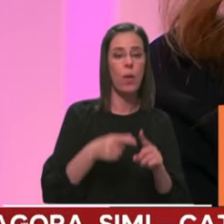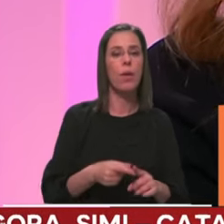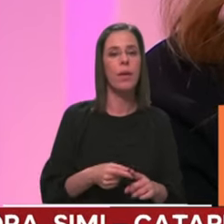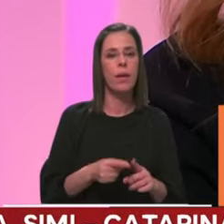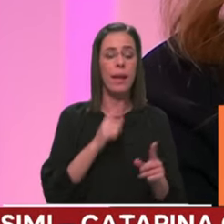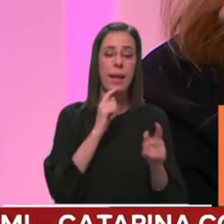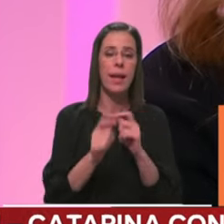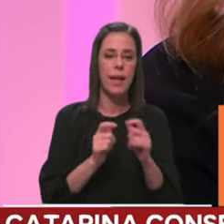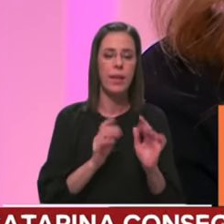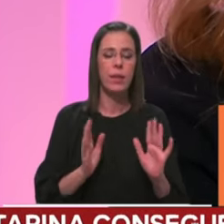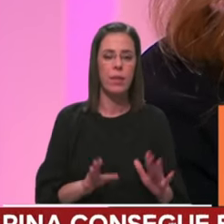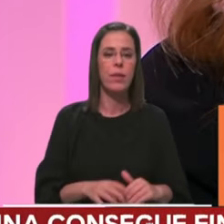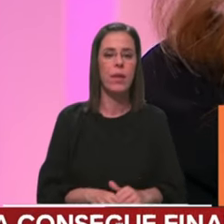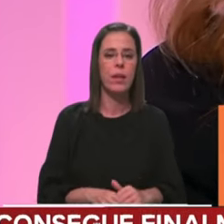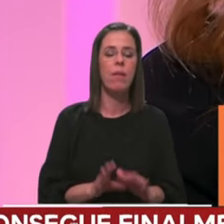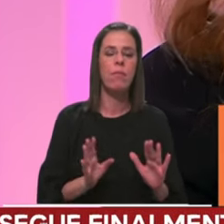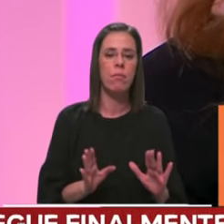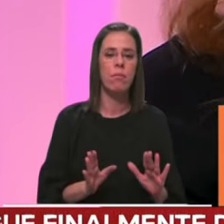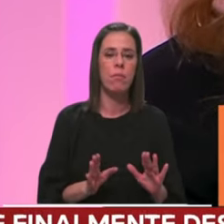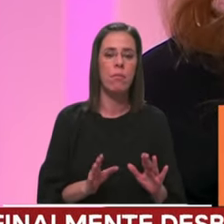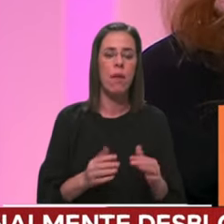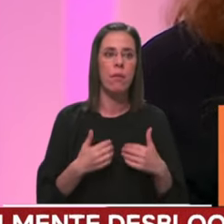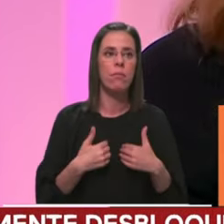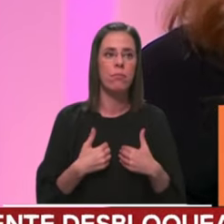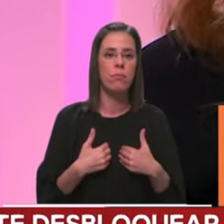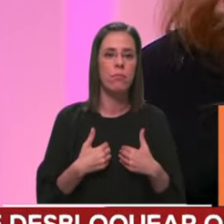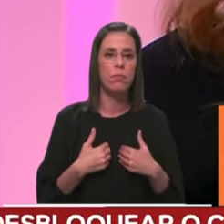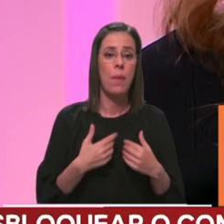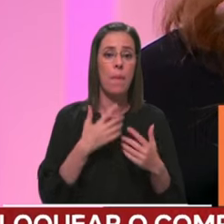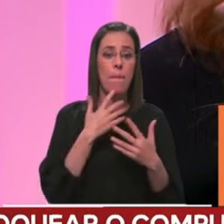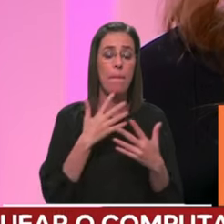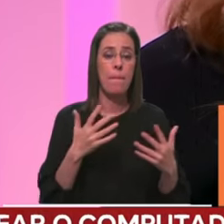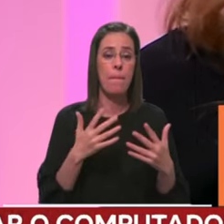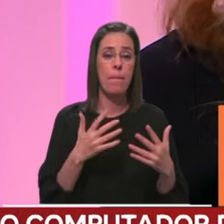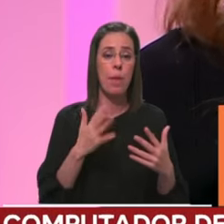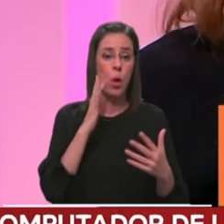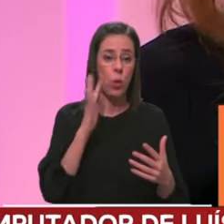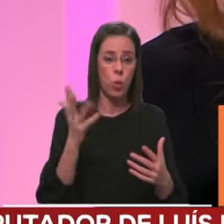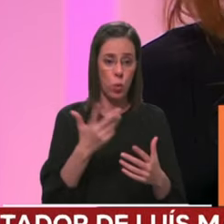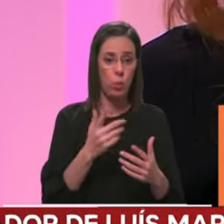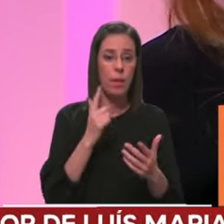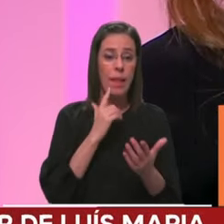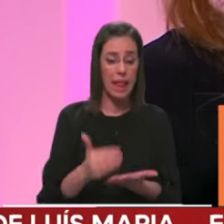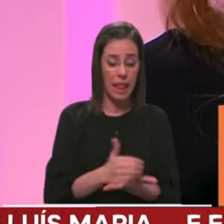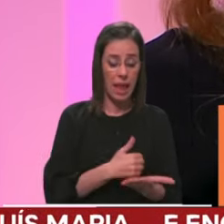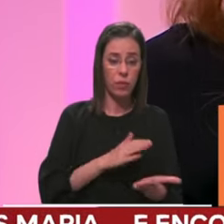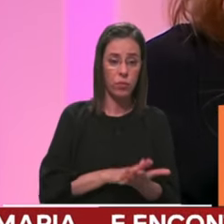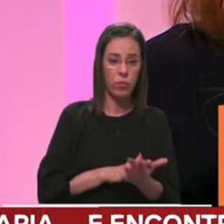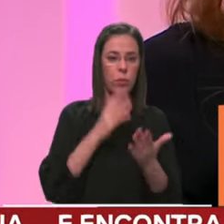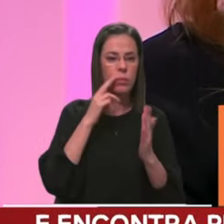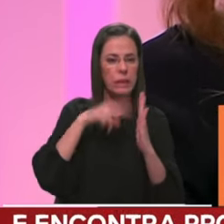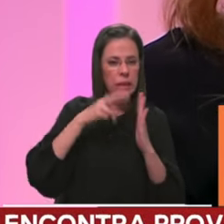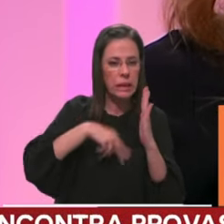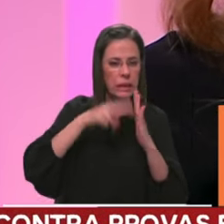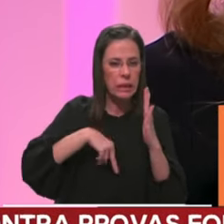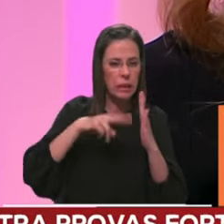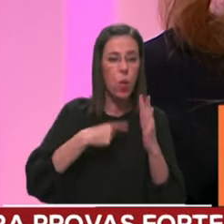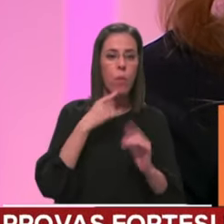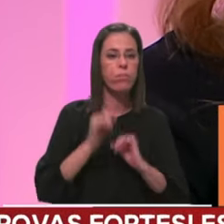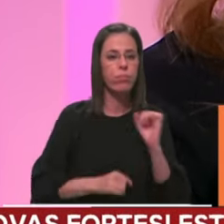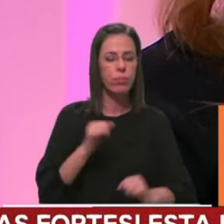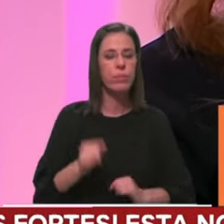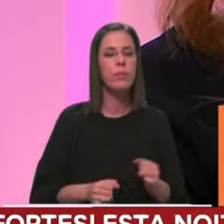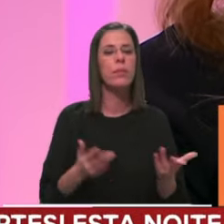Durante a entrevista mas mas levo os o maior número de dados que possa estudo ao máximo